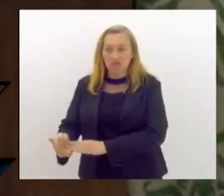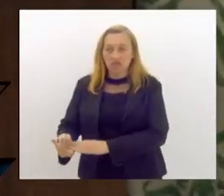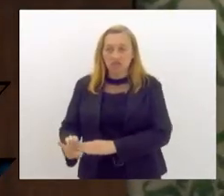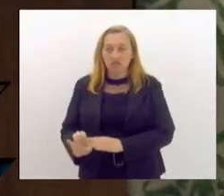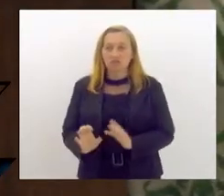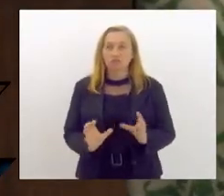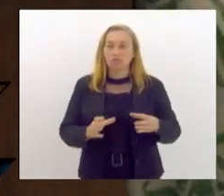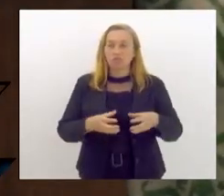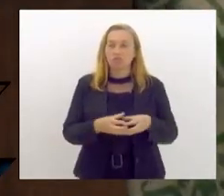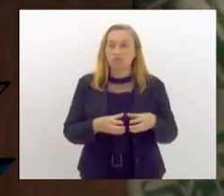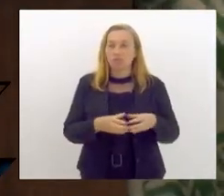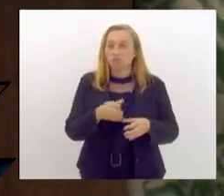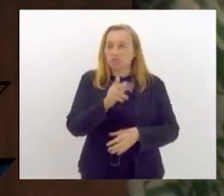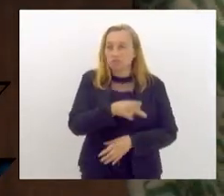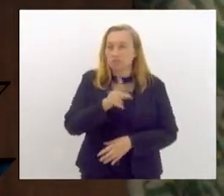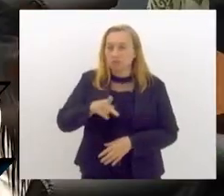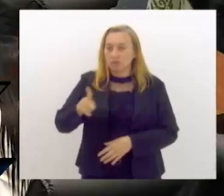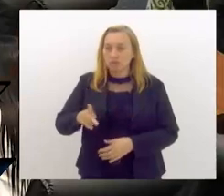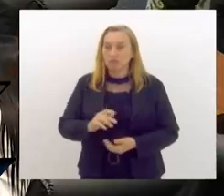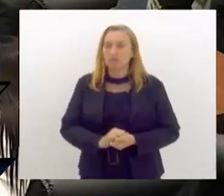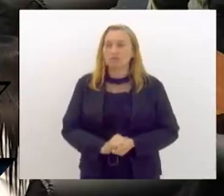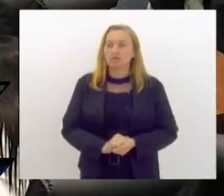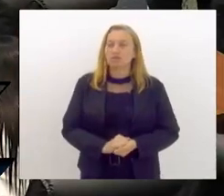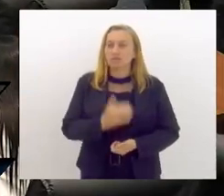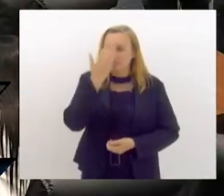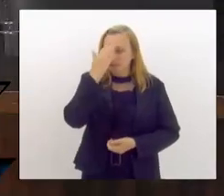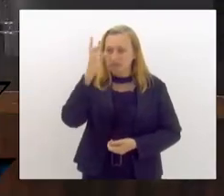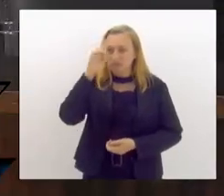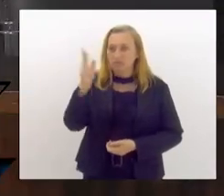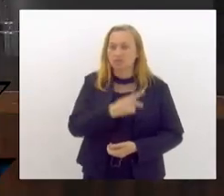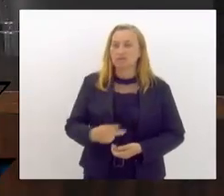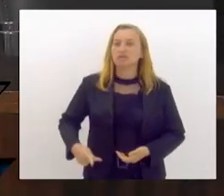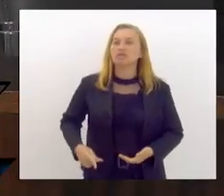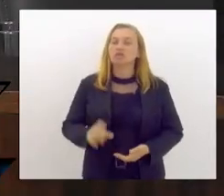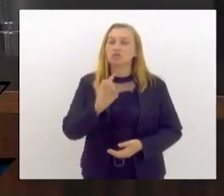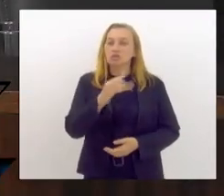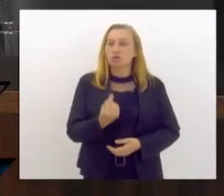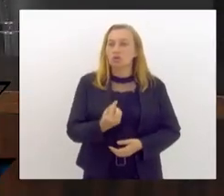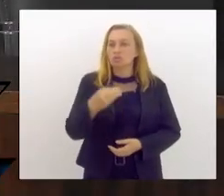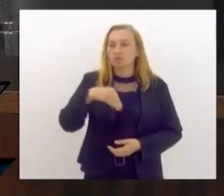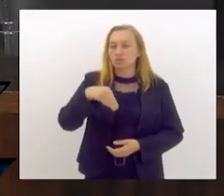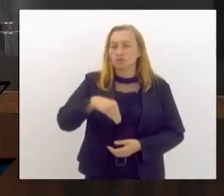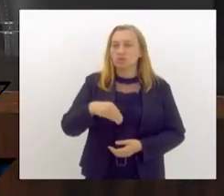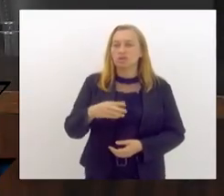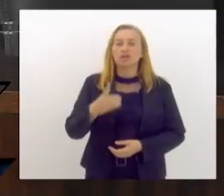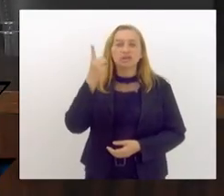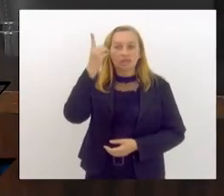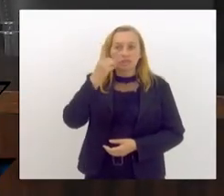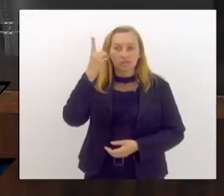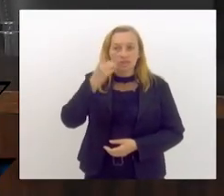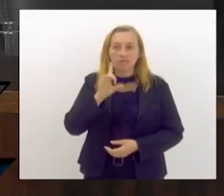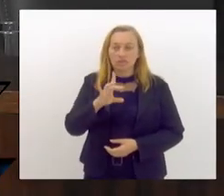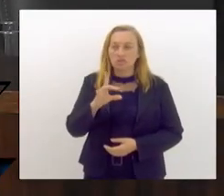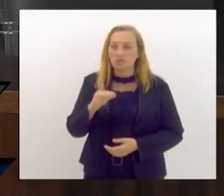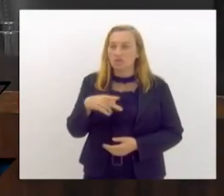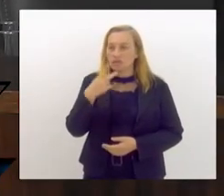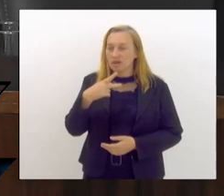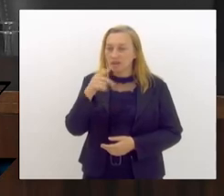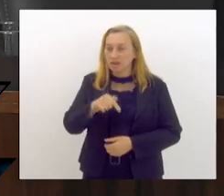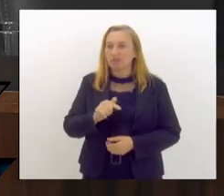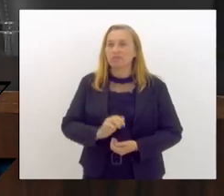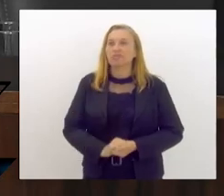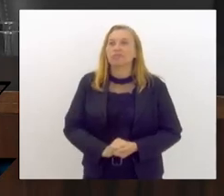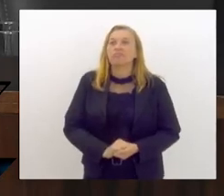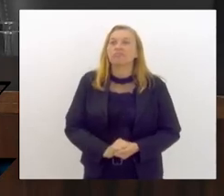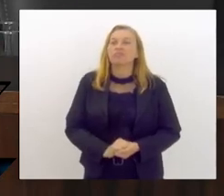campo progressista. Muito obrigada, senhor presidente. Senhor presidente, só um minuto só, que a nossa nobre deputada vai só fazer um comentário aqui. Fala aí,